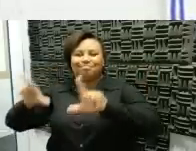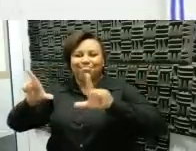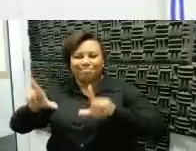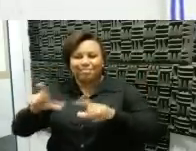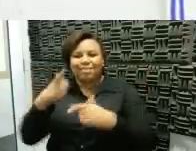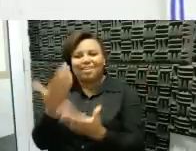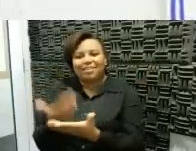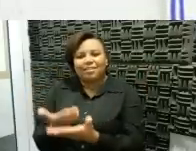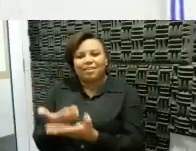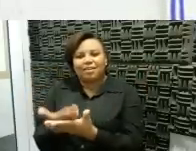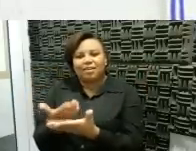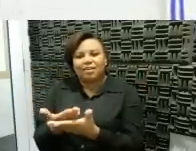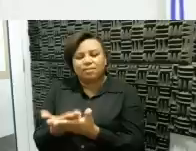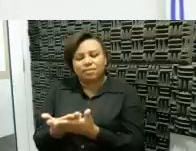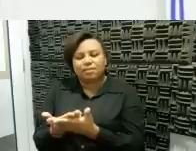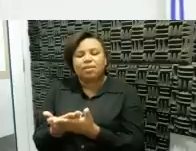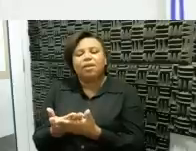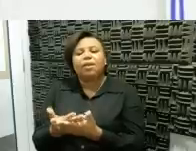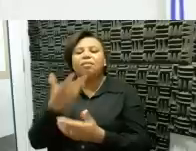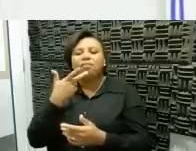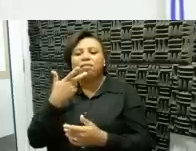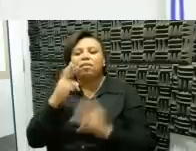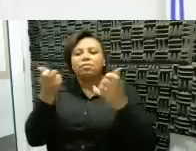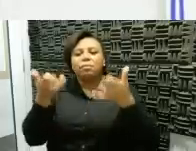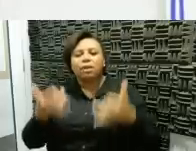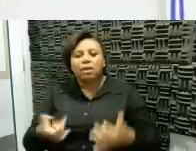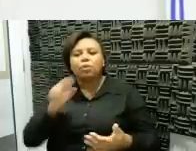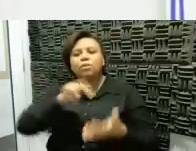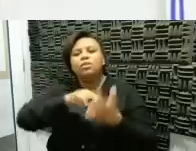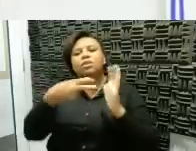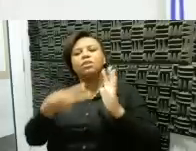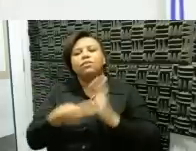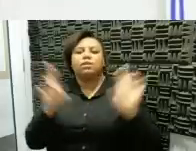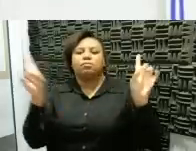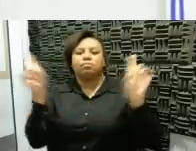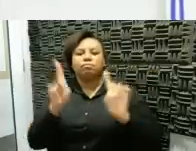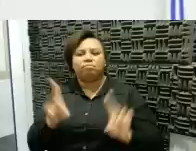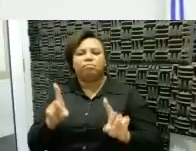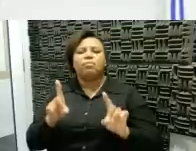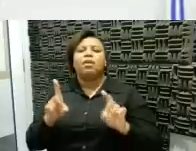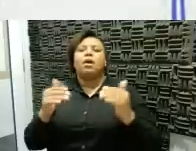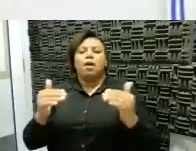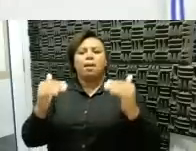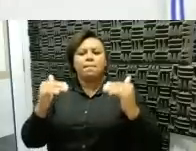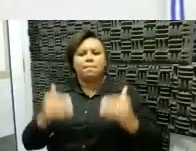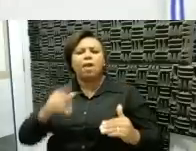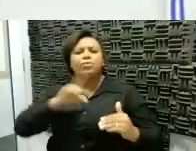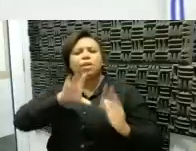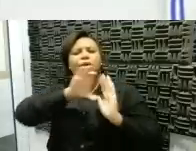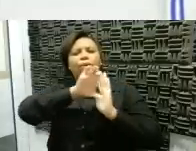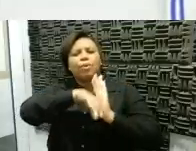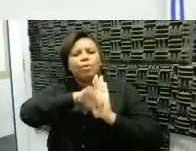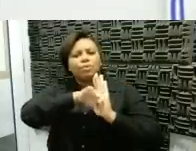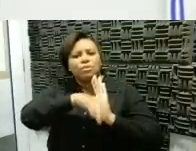tá escrito o que é deficiência e logo abaixo traz um conceito de deficiência que tá um pouco resumido aqui